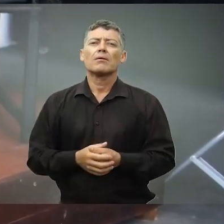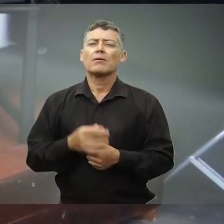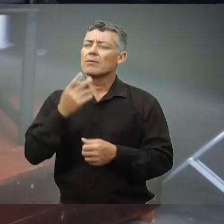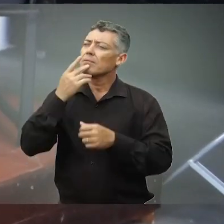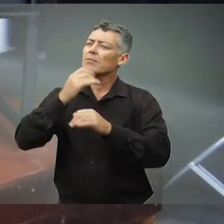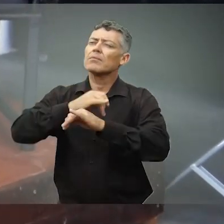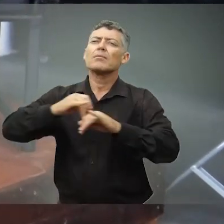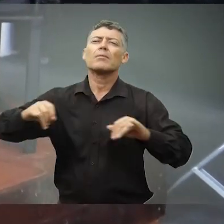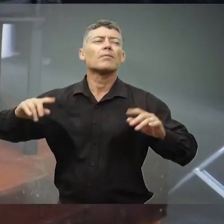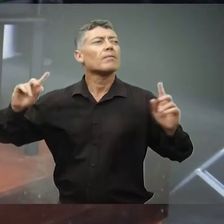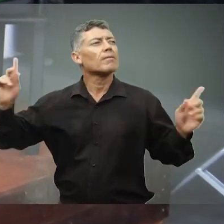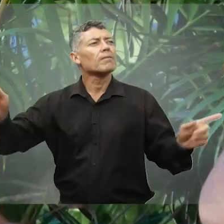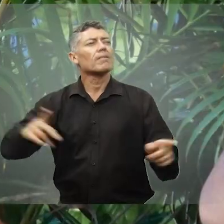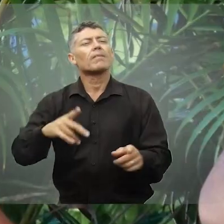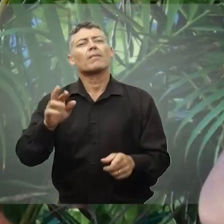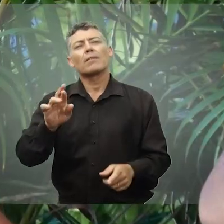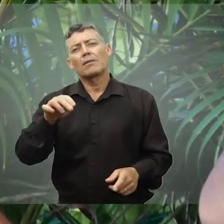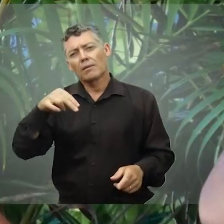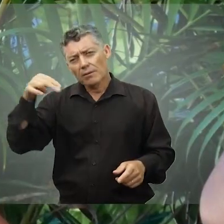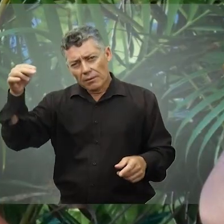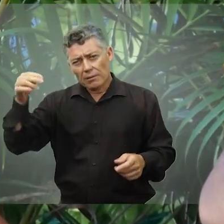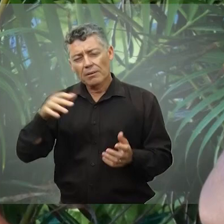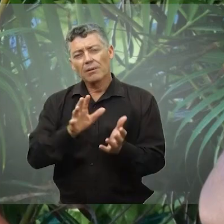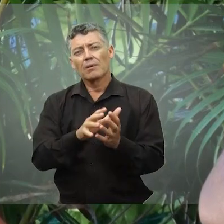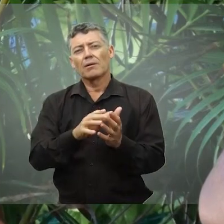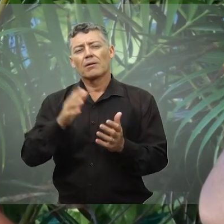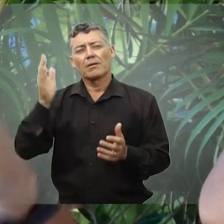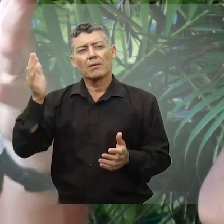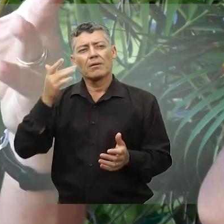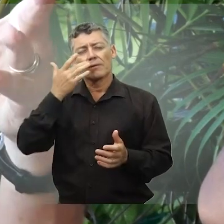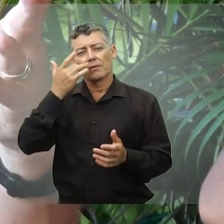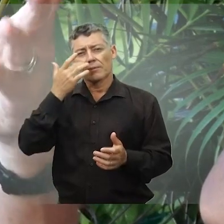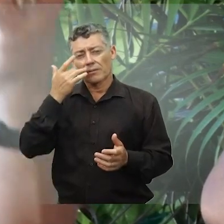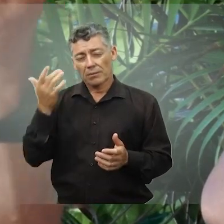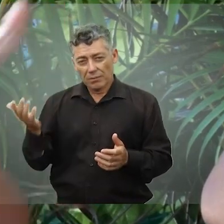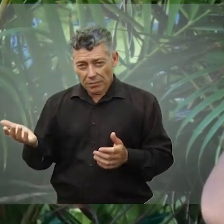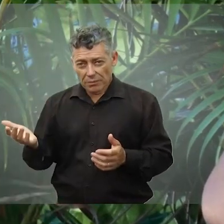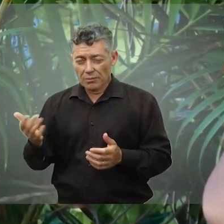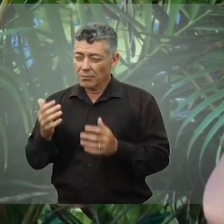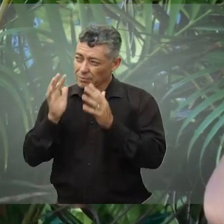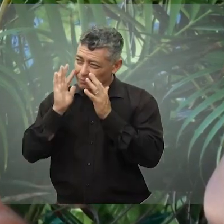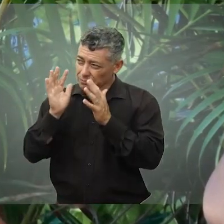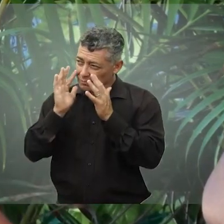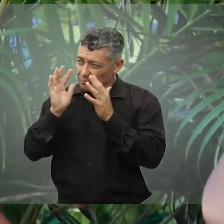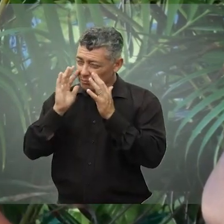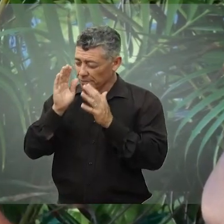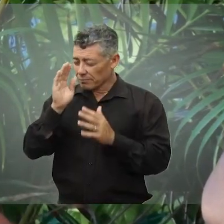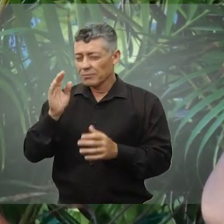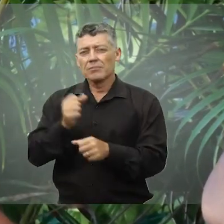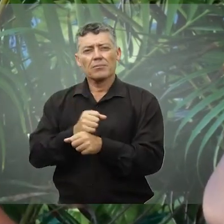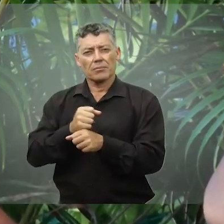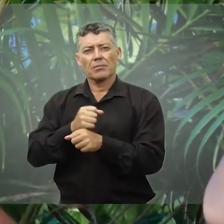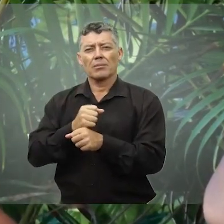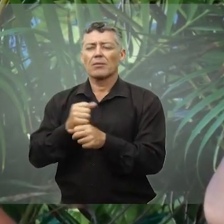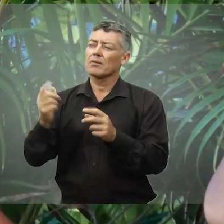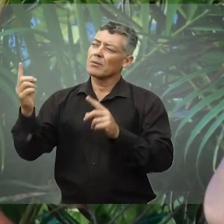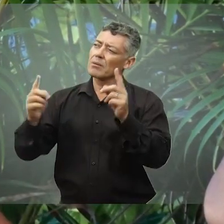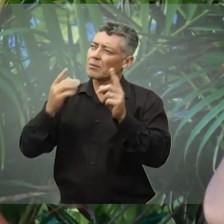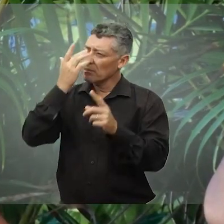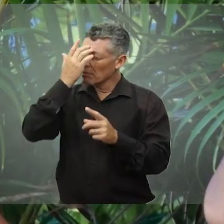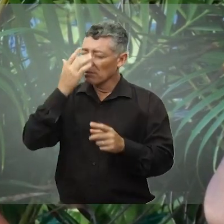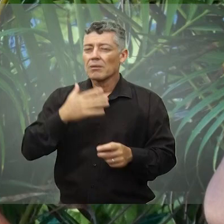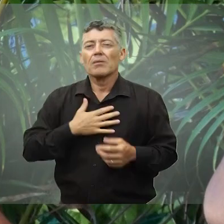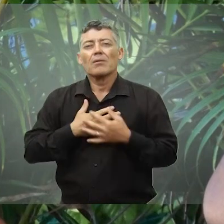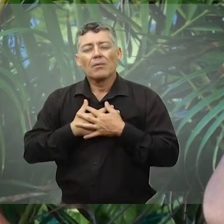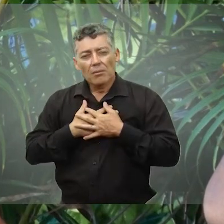região toda aqui do Rio Grande do Norte, da Paraíba, do Ceará, onde eu concentro meu carnaval há muitos anos. Eu tenho muito